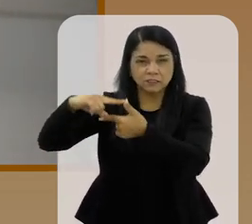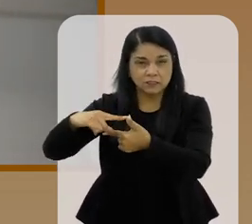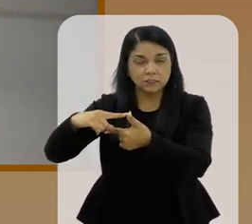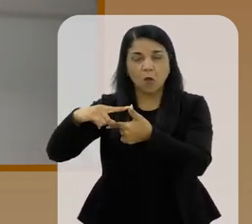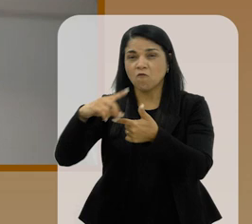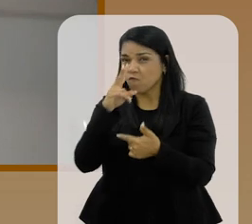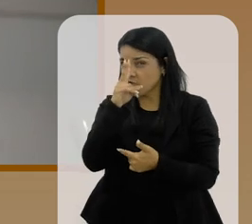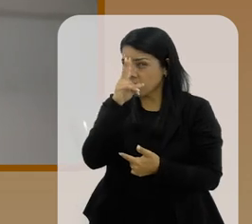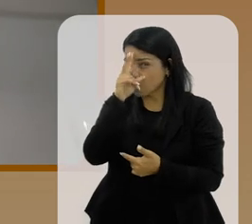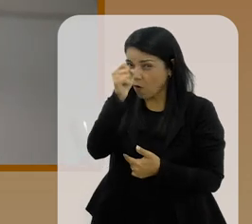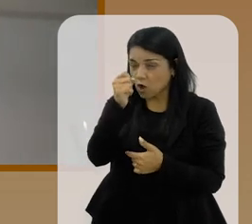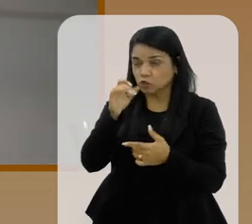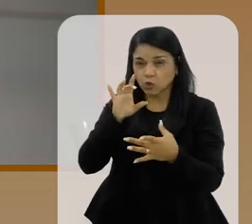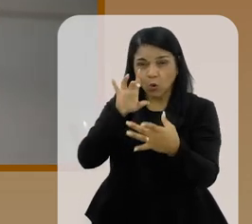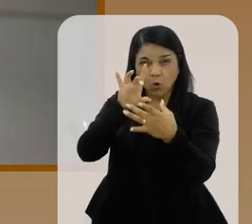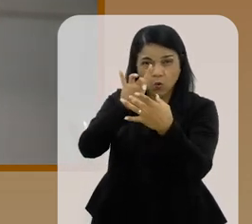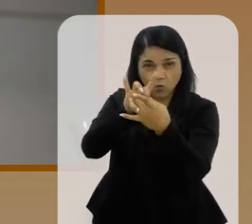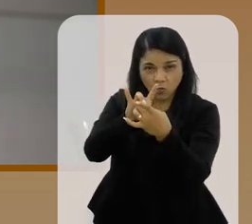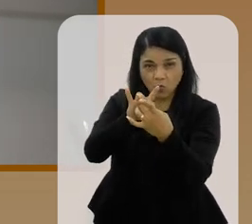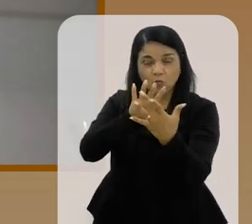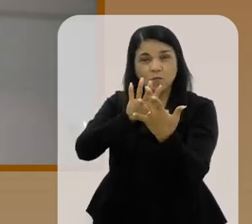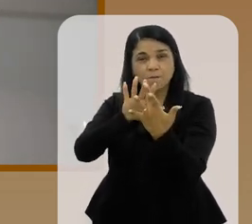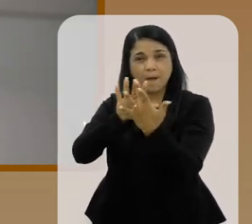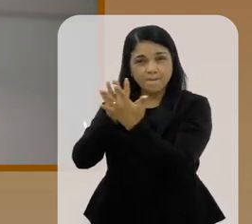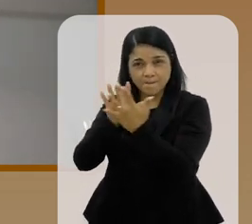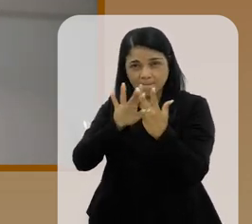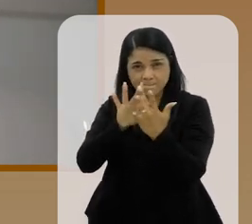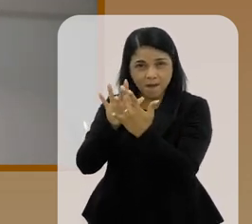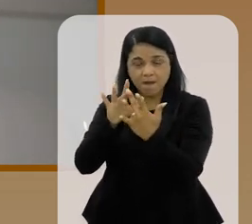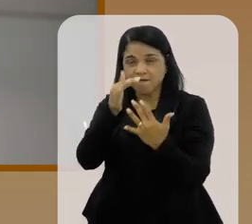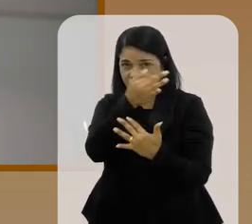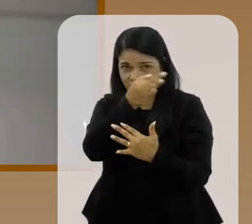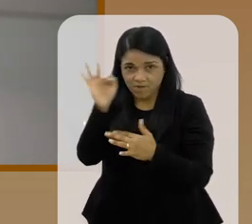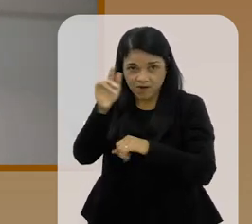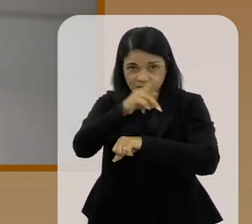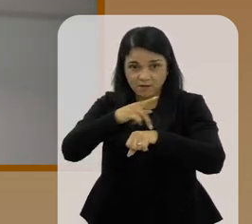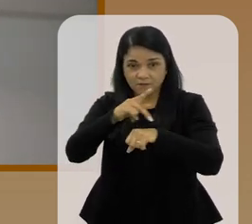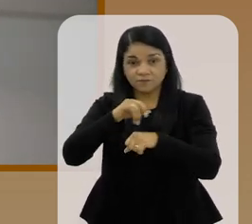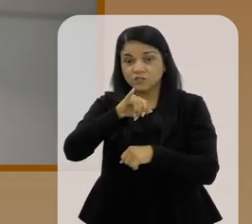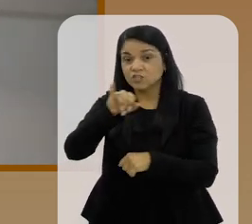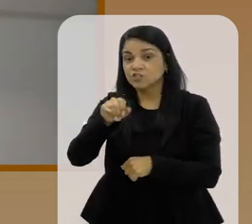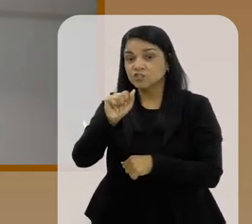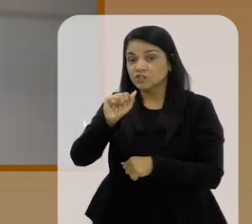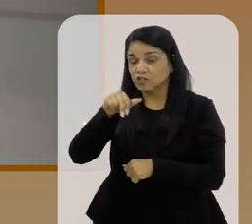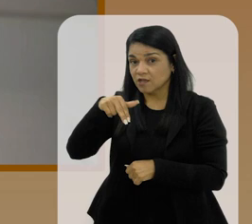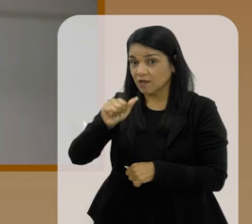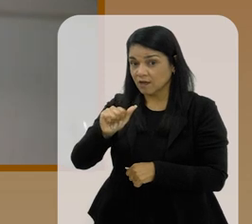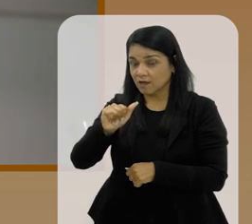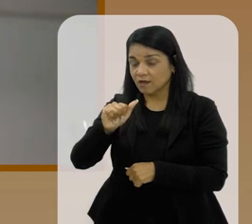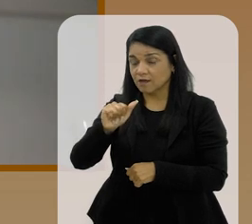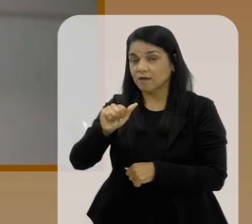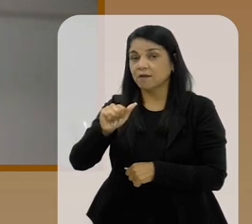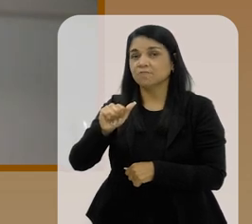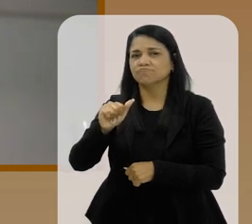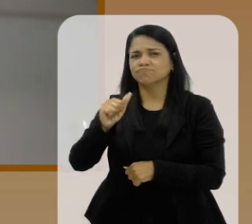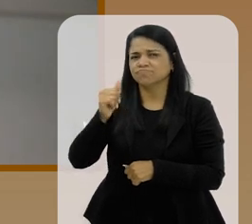muito forte de contatos com a França. Então, eu tive contato com, por exemplo, Jean-Christophe Jocose,